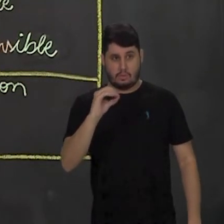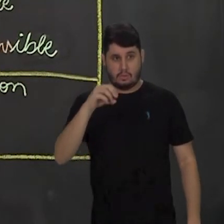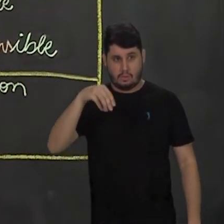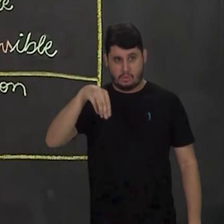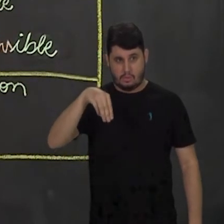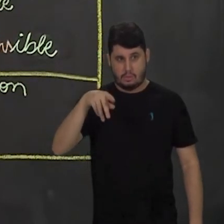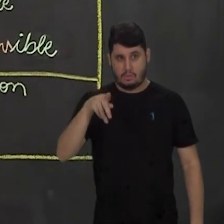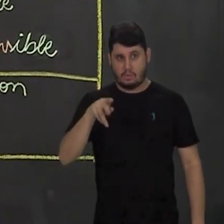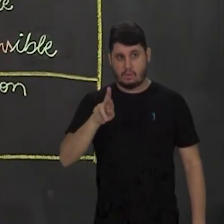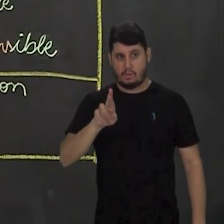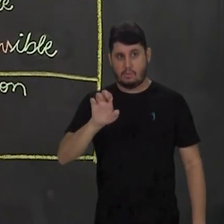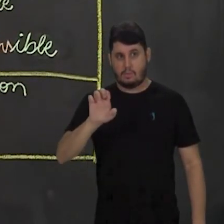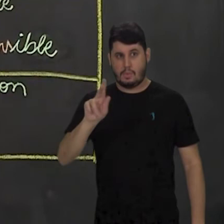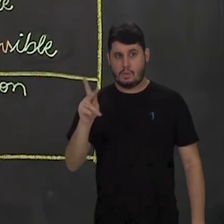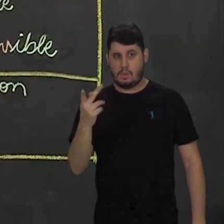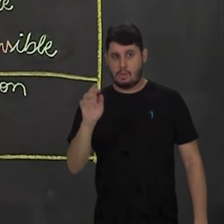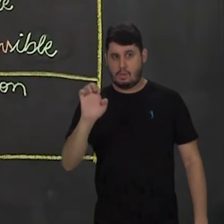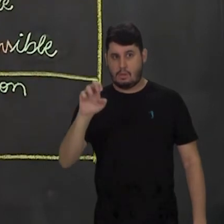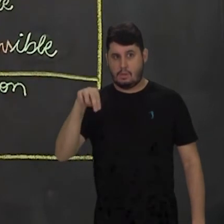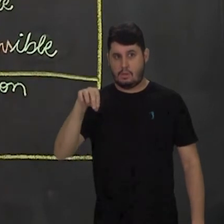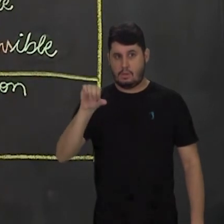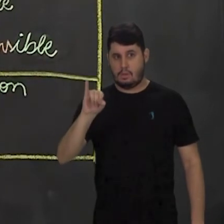que é compreensível, em inglês, é